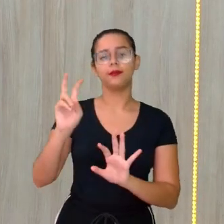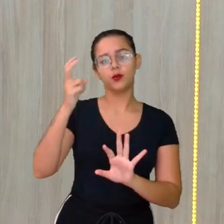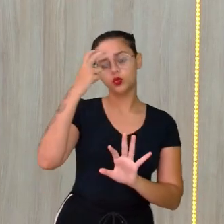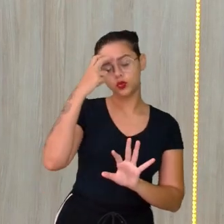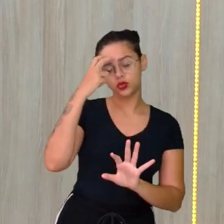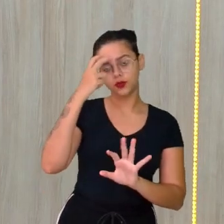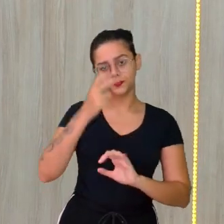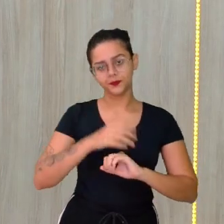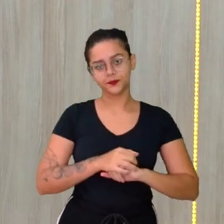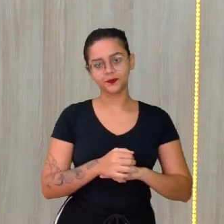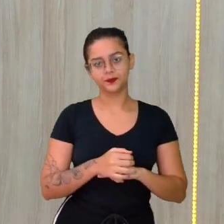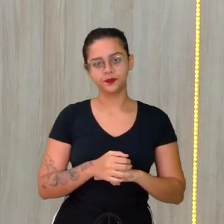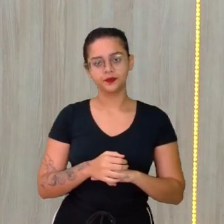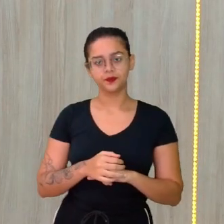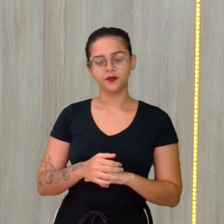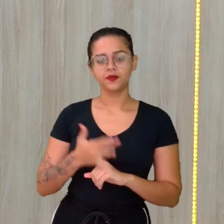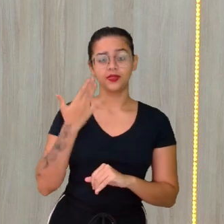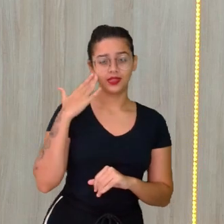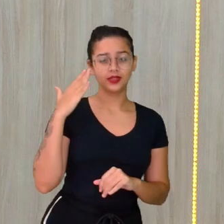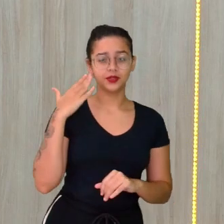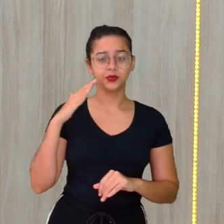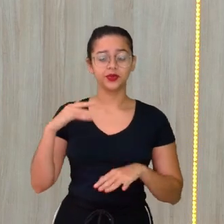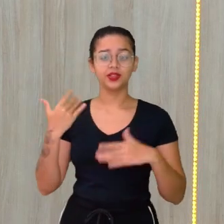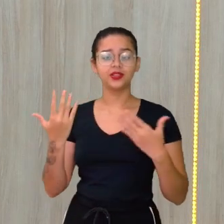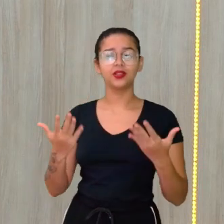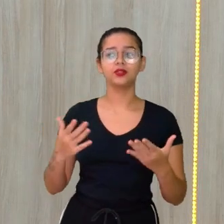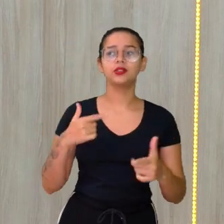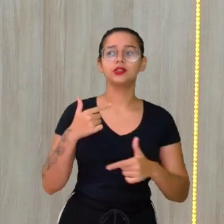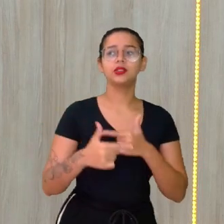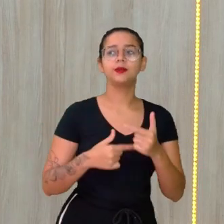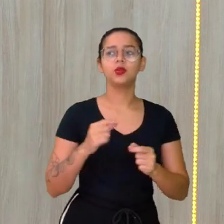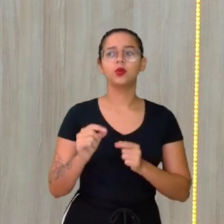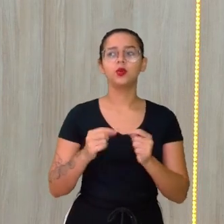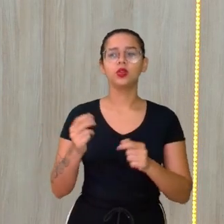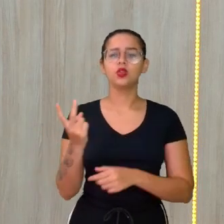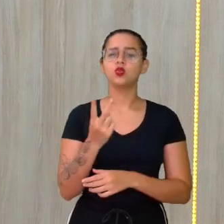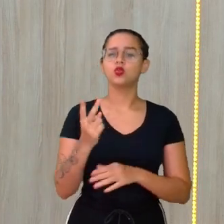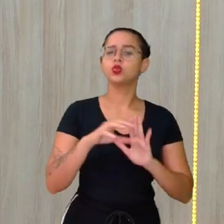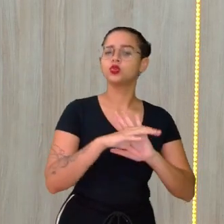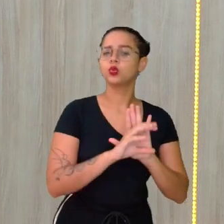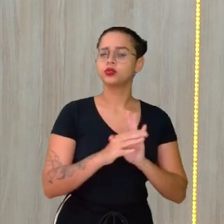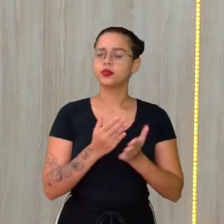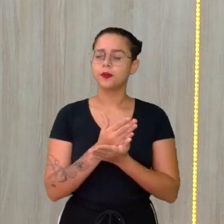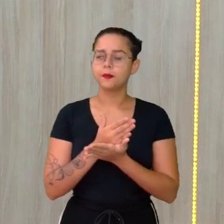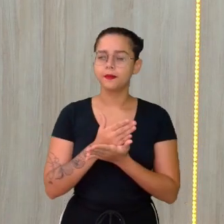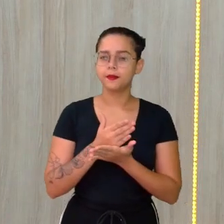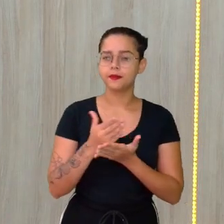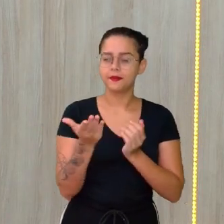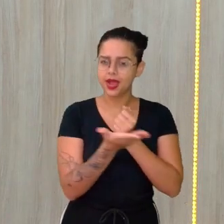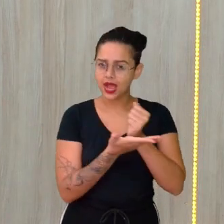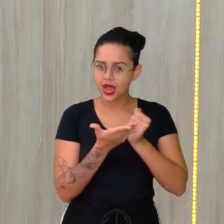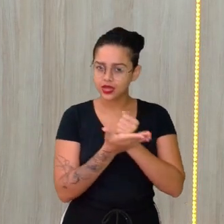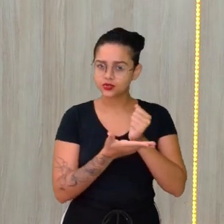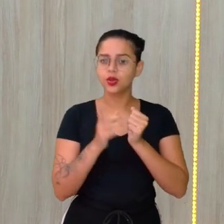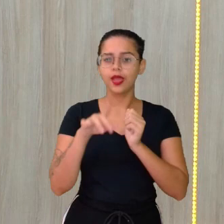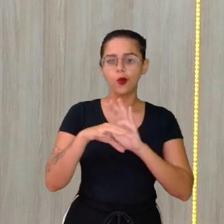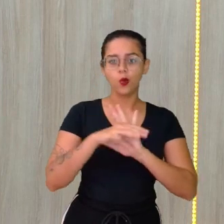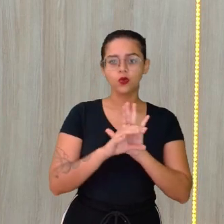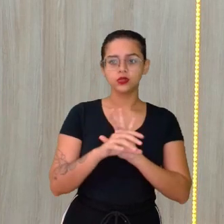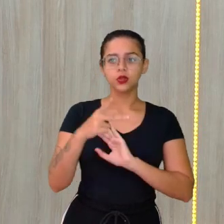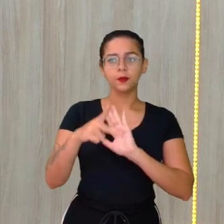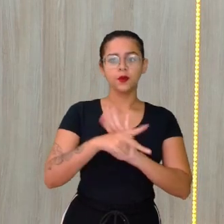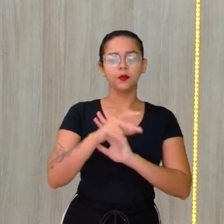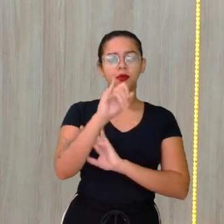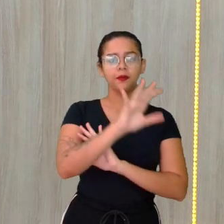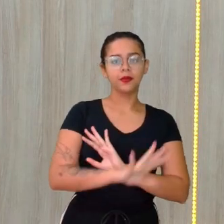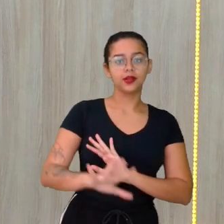cultural, beleza? Então, a gente trabalhou aqui, ó, os dois conceitos iniciais, que é o conceito de paisagem.